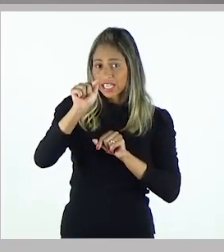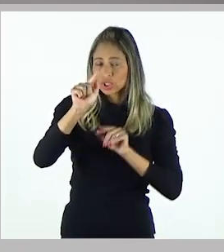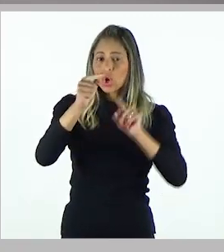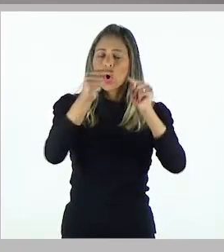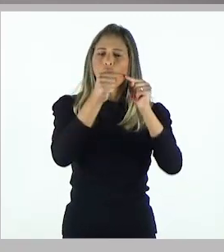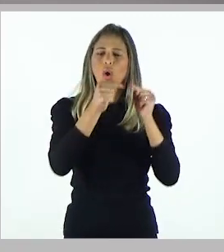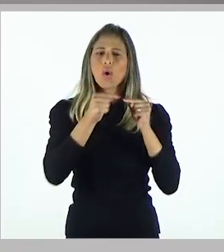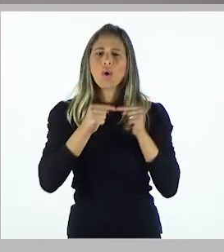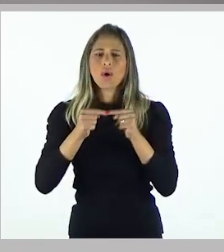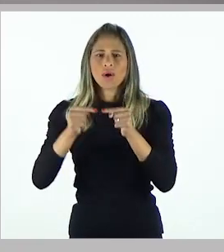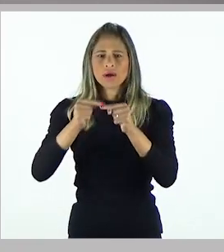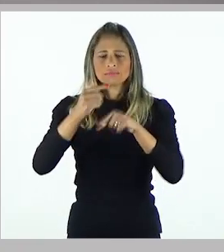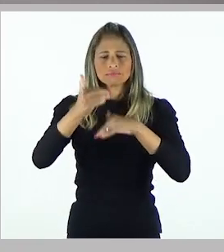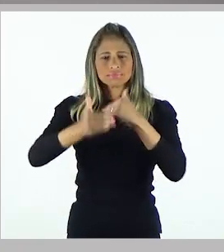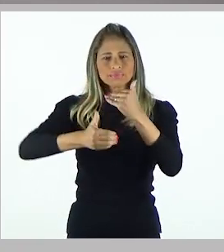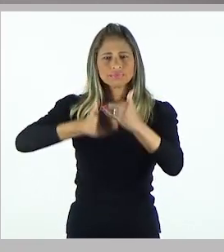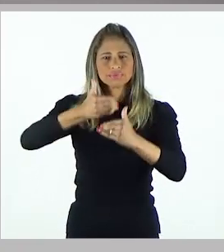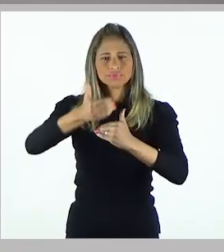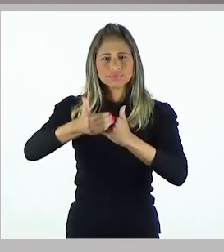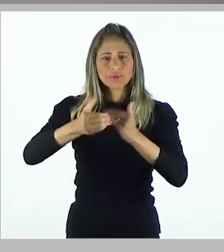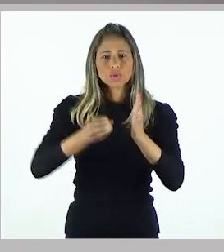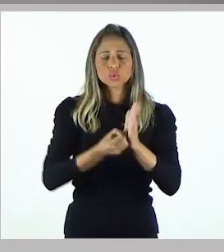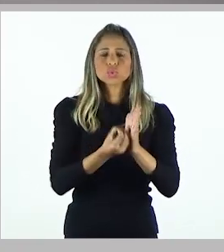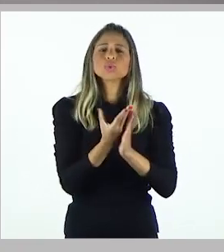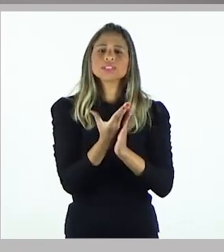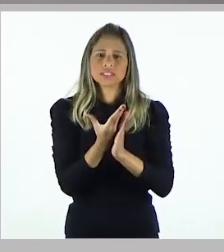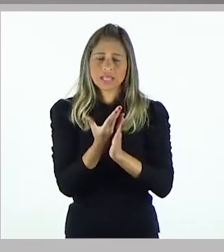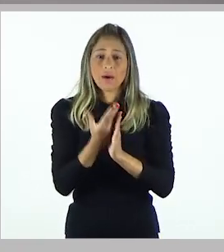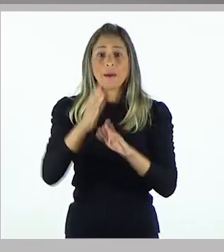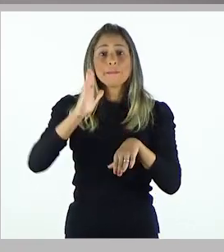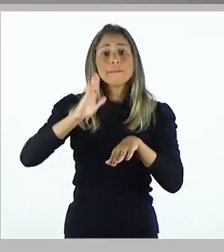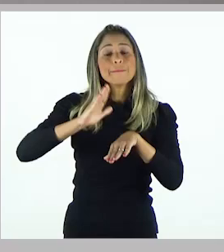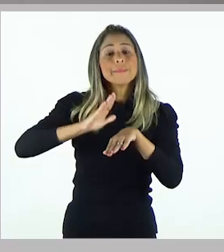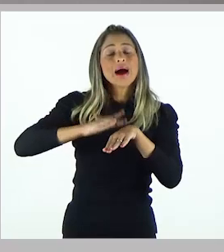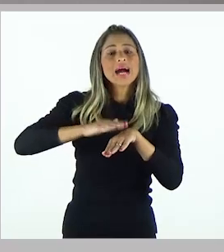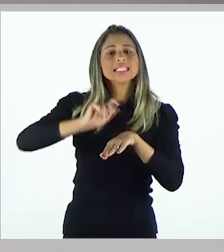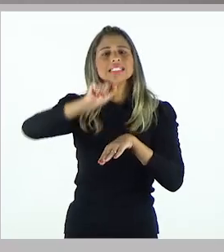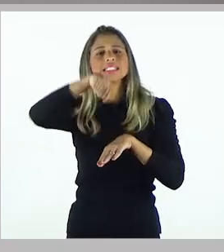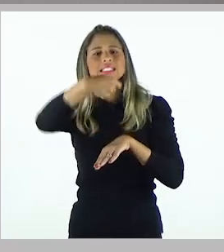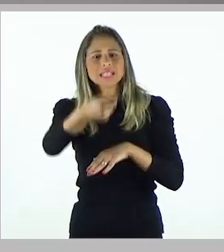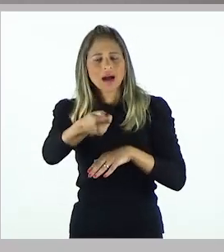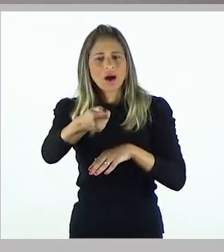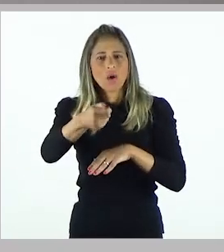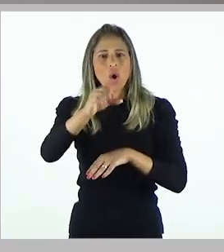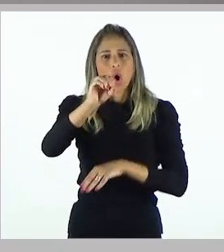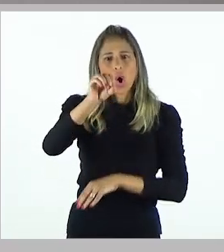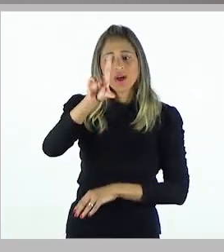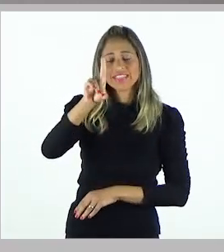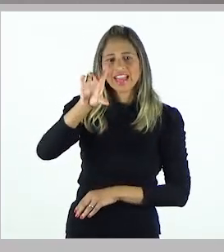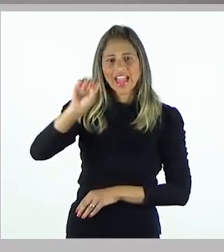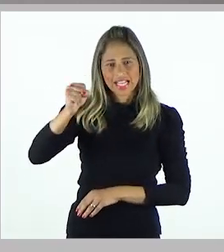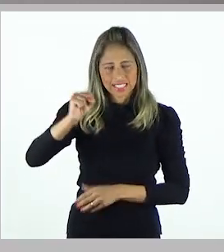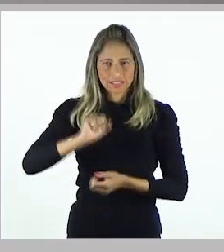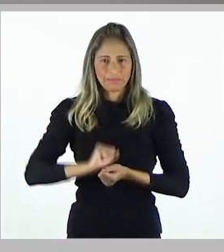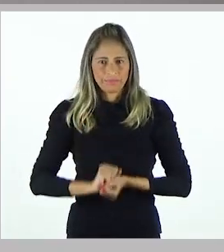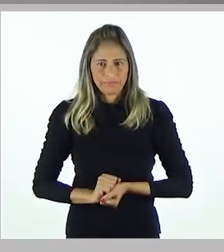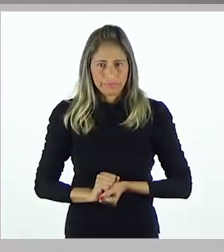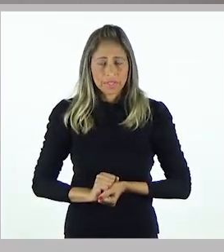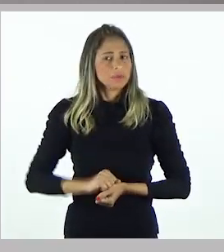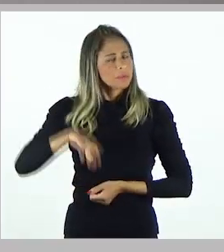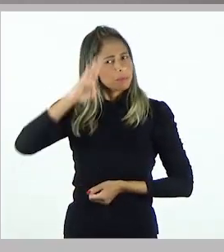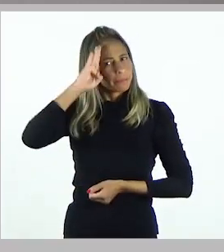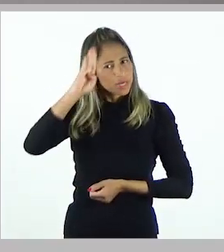17 Objetivos do Desenvolvimento Sustentável, conhecidos pelas siglas ODS,